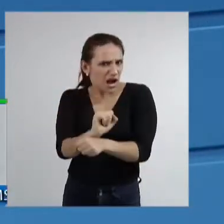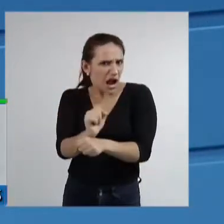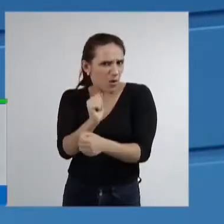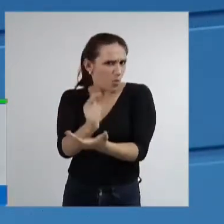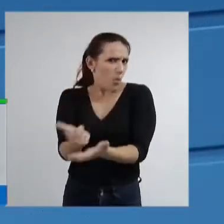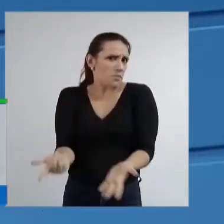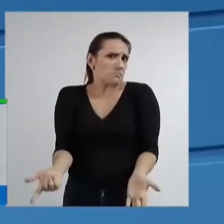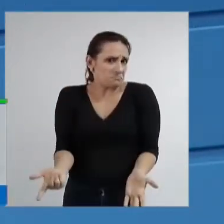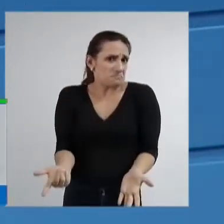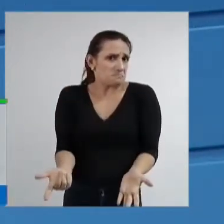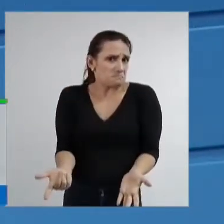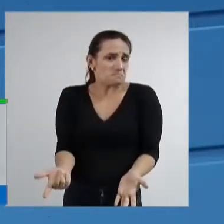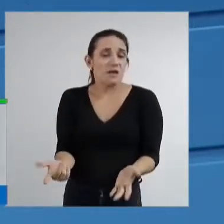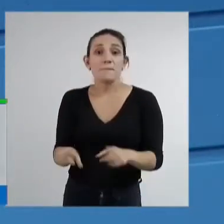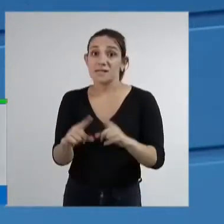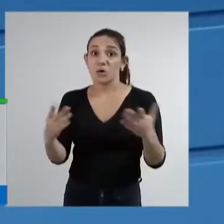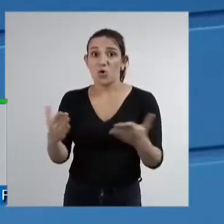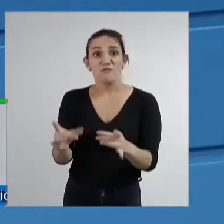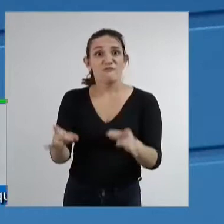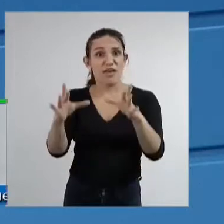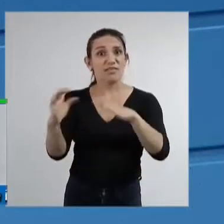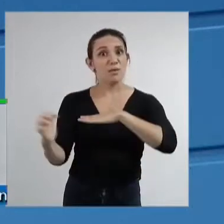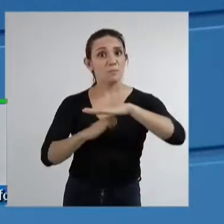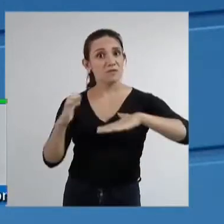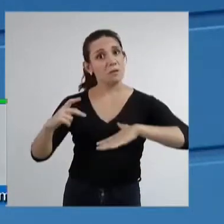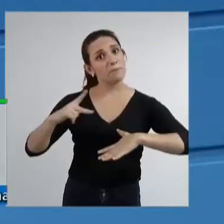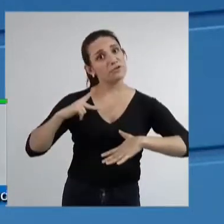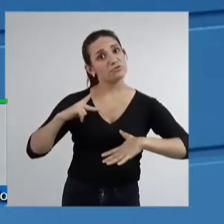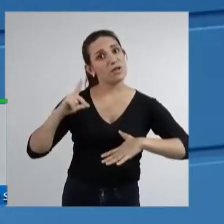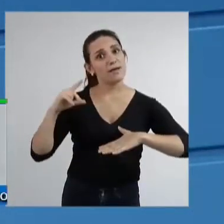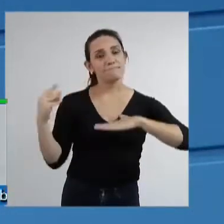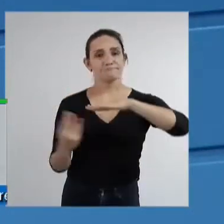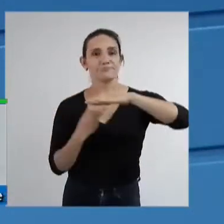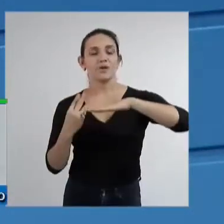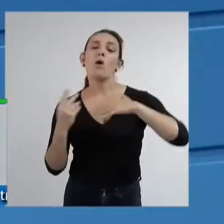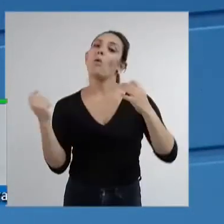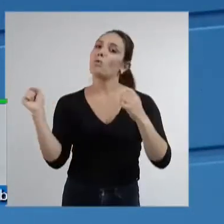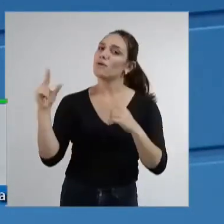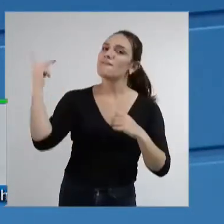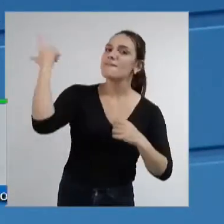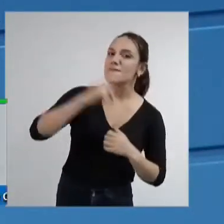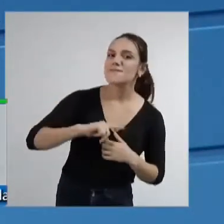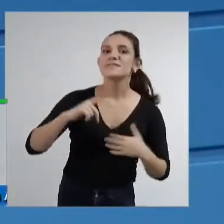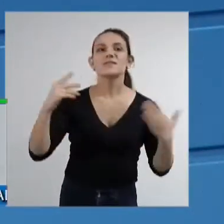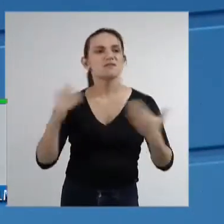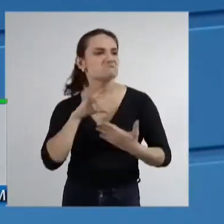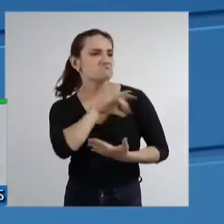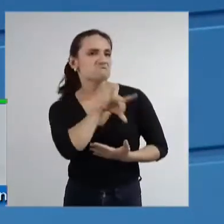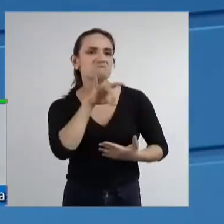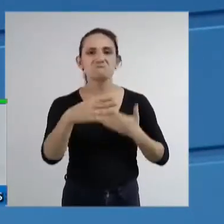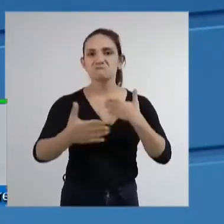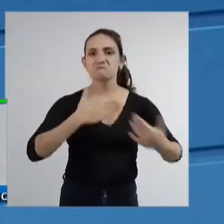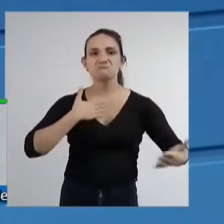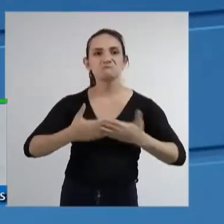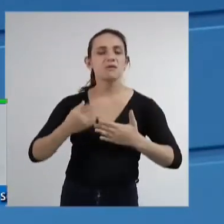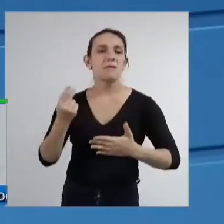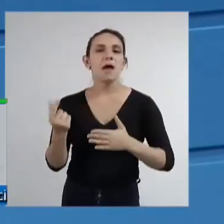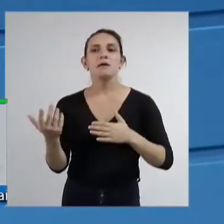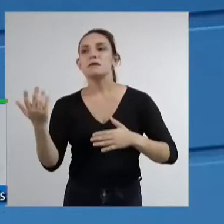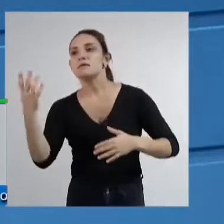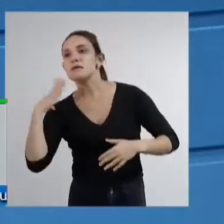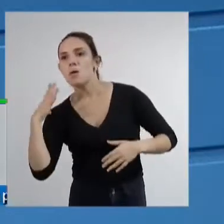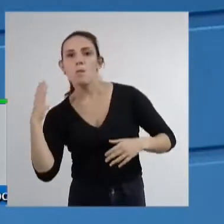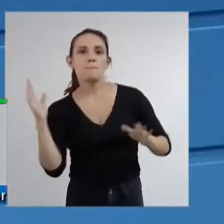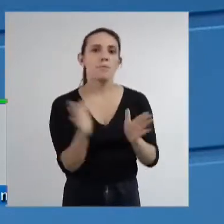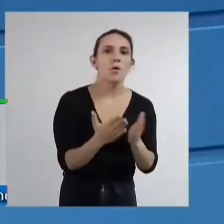esta privatização, ela permitiu com que os homens e mulheres desse país, de todas as suas respectivas faixas econômicas, pudessem